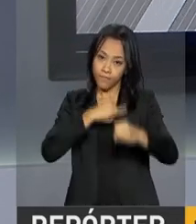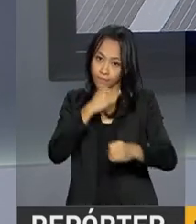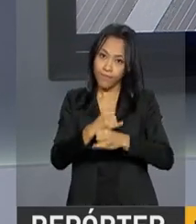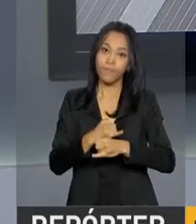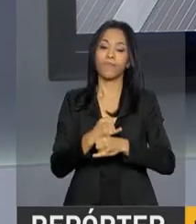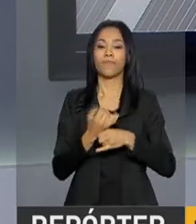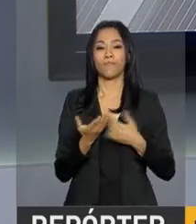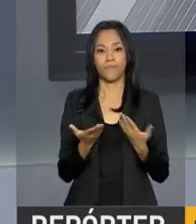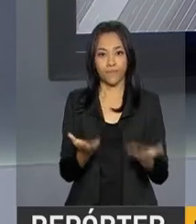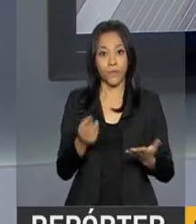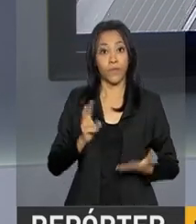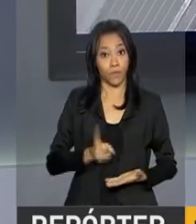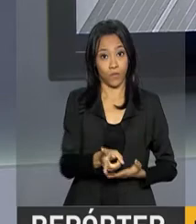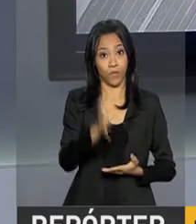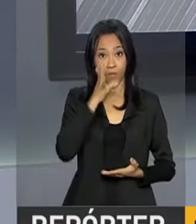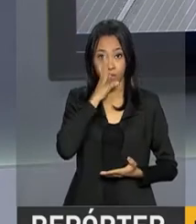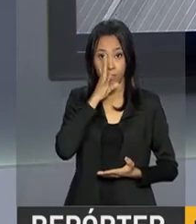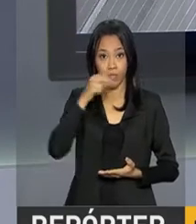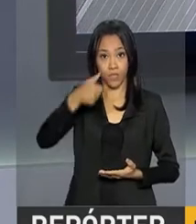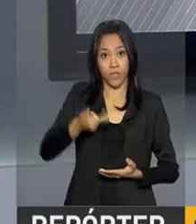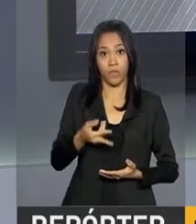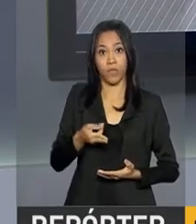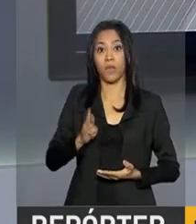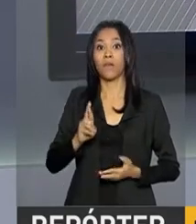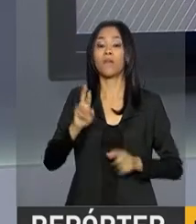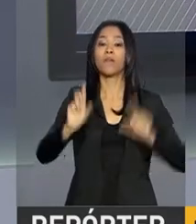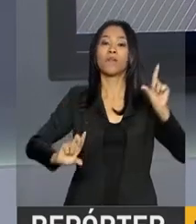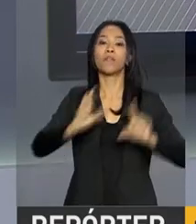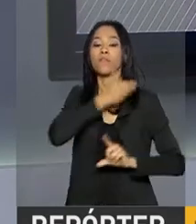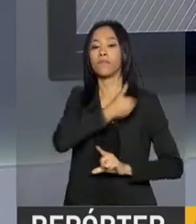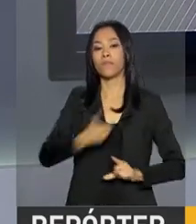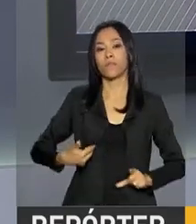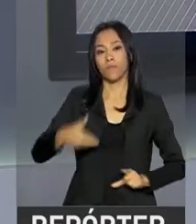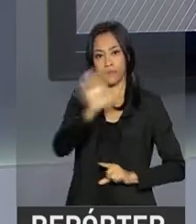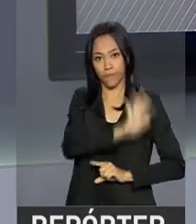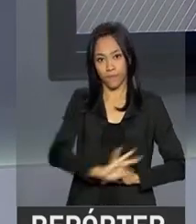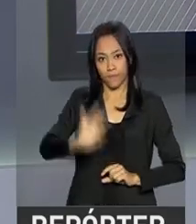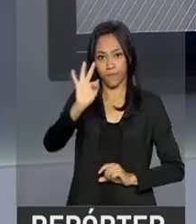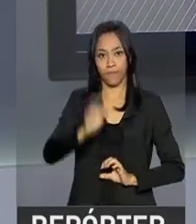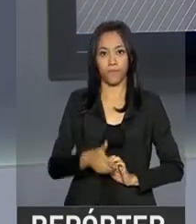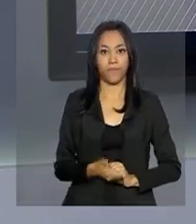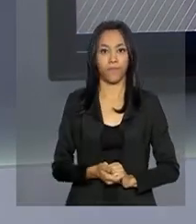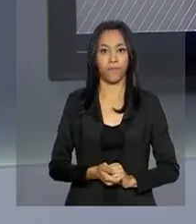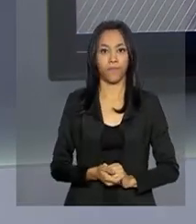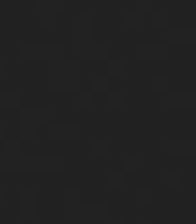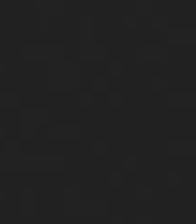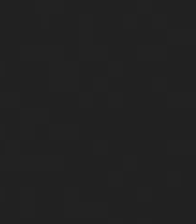página da nbr na internet continue com a gente na nbr a tv do governo federal